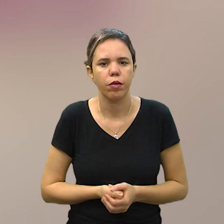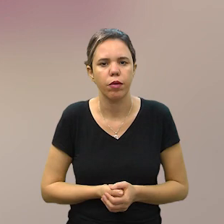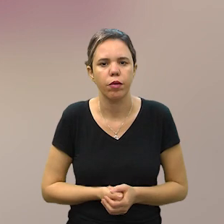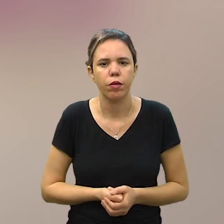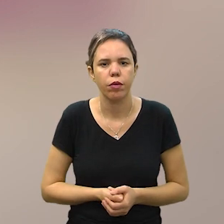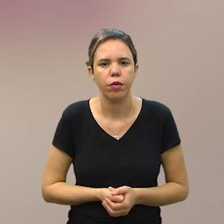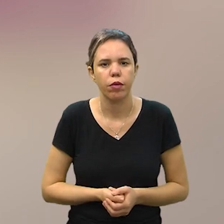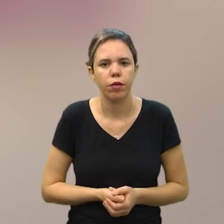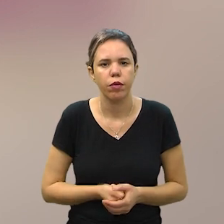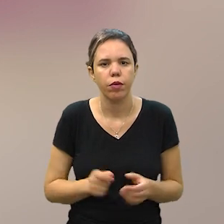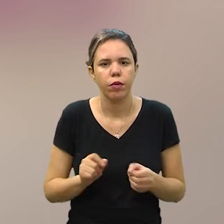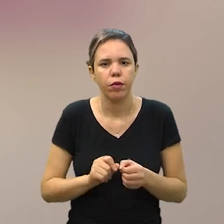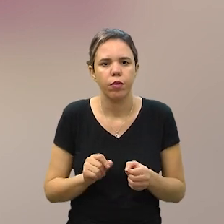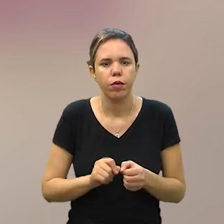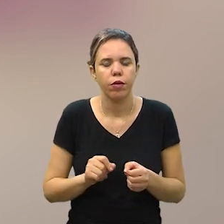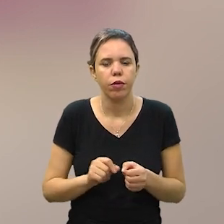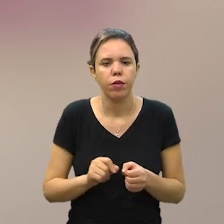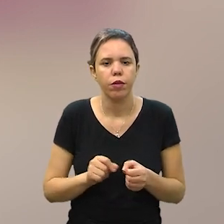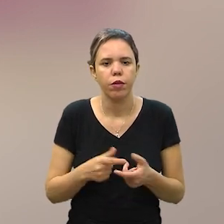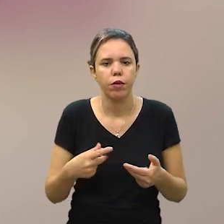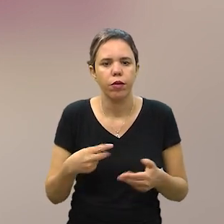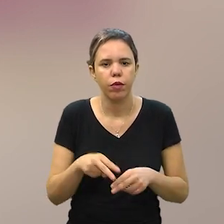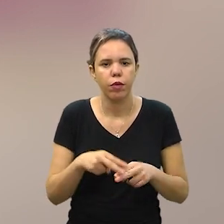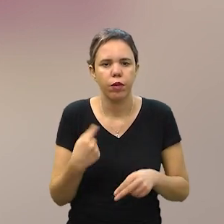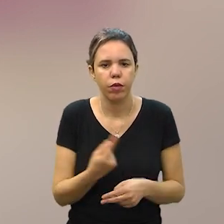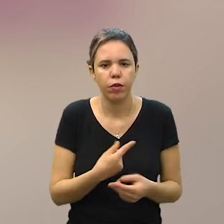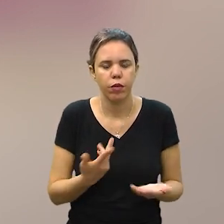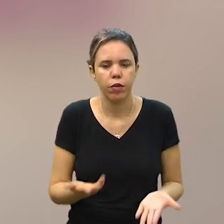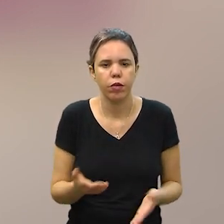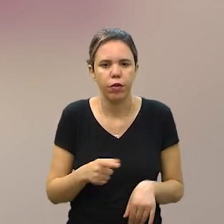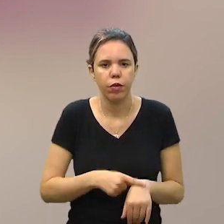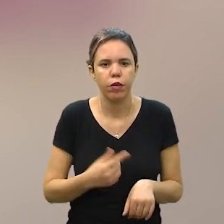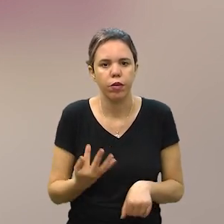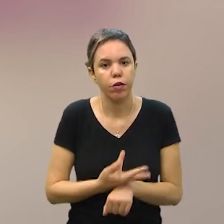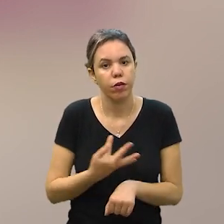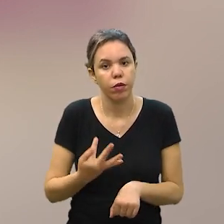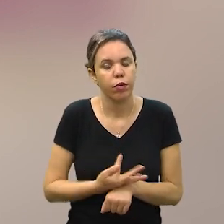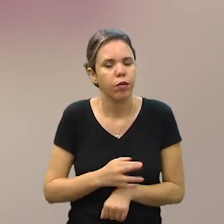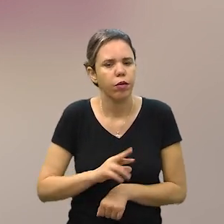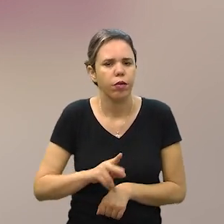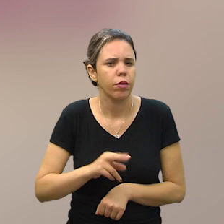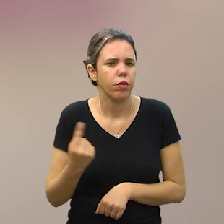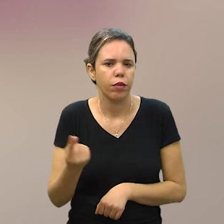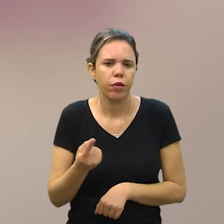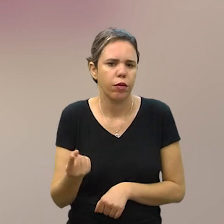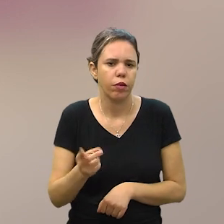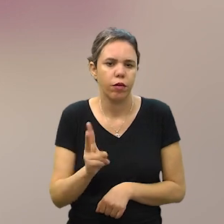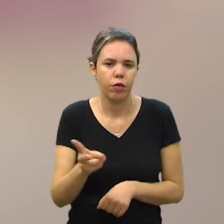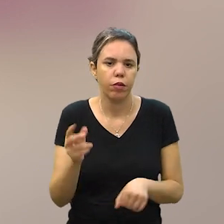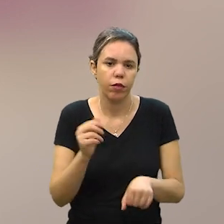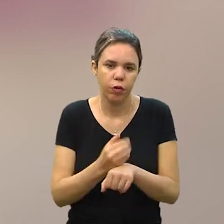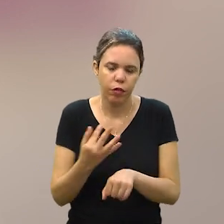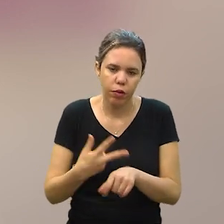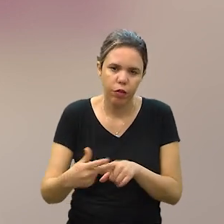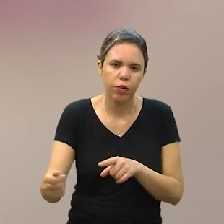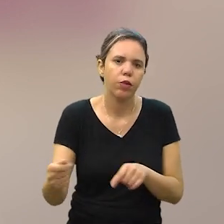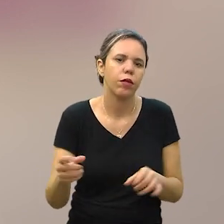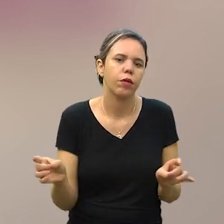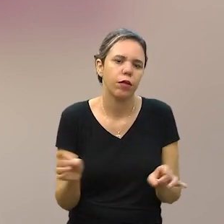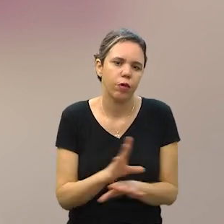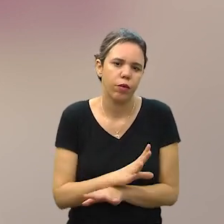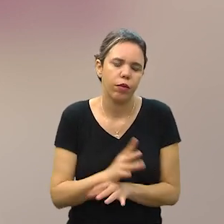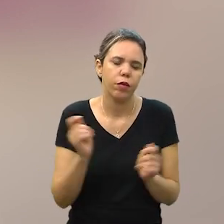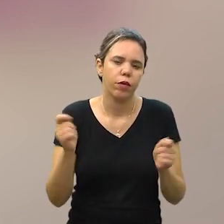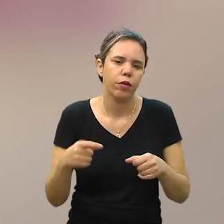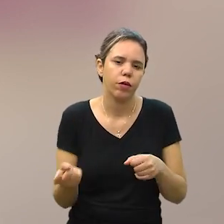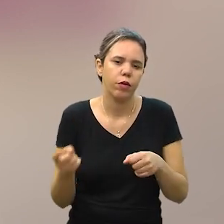né? E fazer algo por nós. Esse momento, ele não é eterno, ele é um momento que vai passar